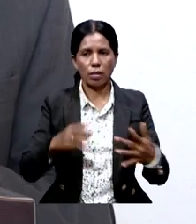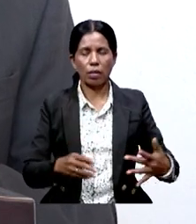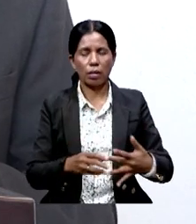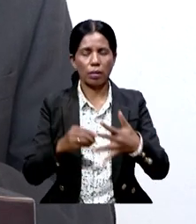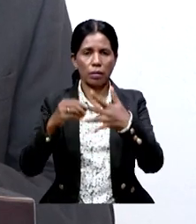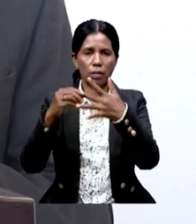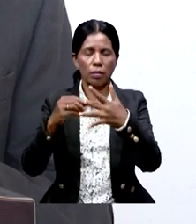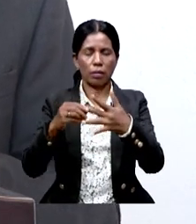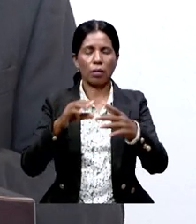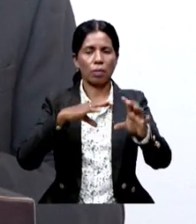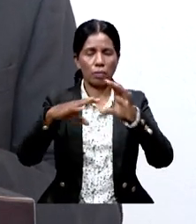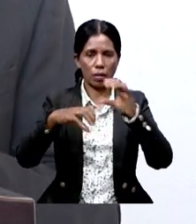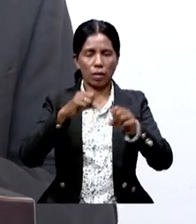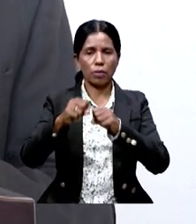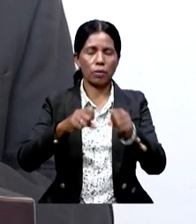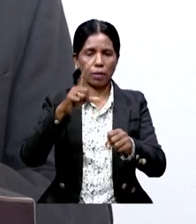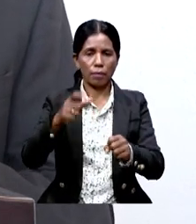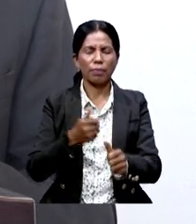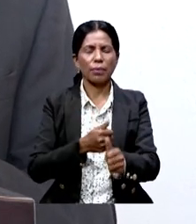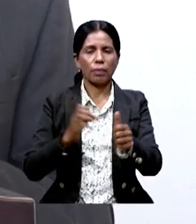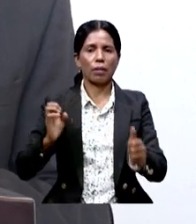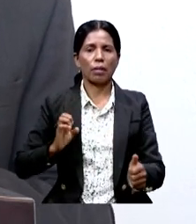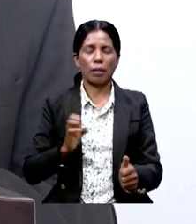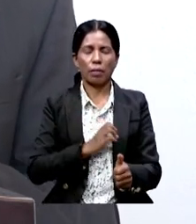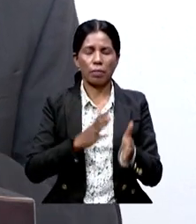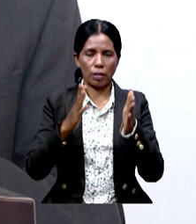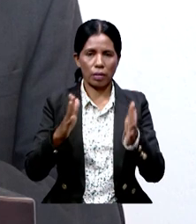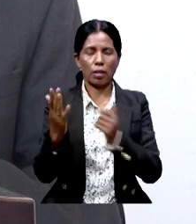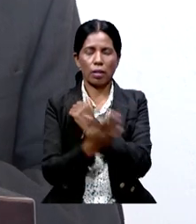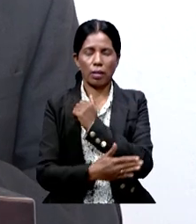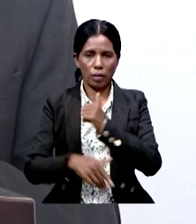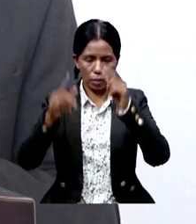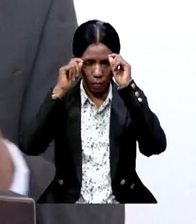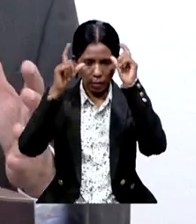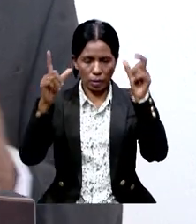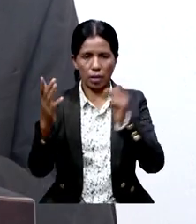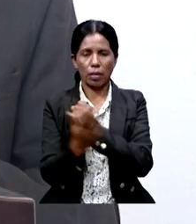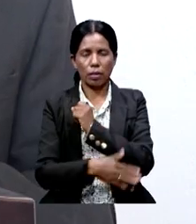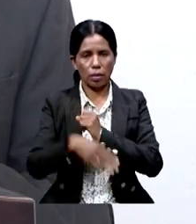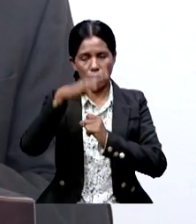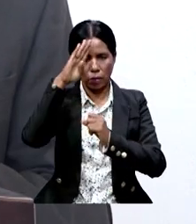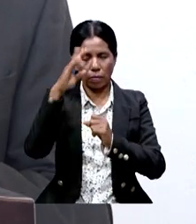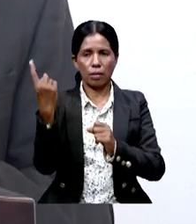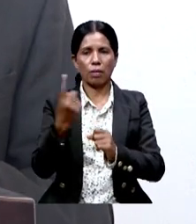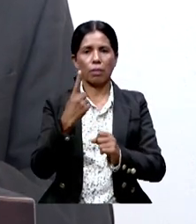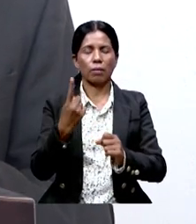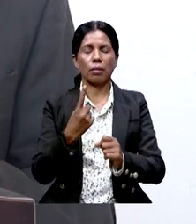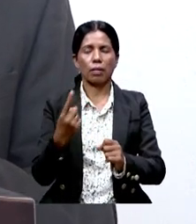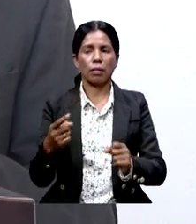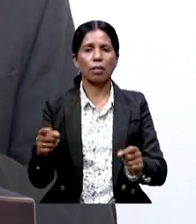de comunicação social. Também tu é embaixadora na São Timor-Leste ou na São Cuba, sempre sai